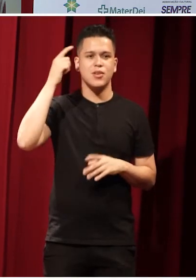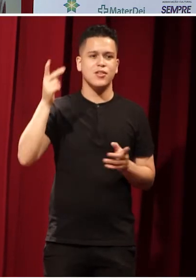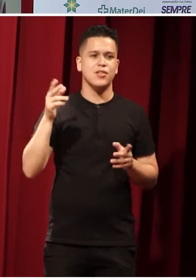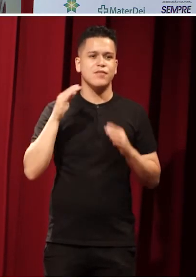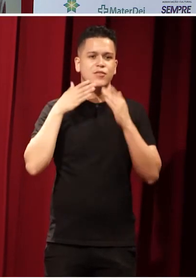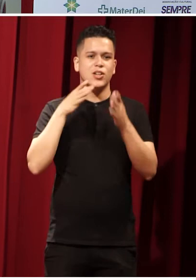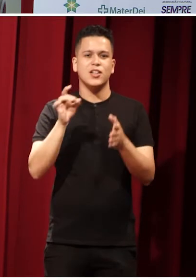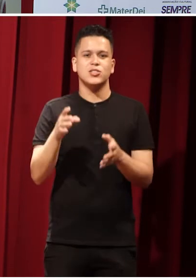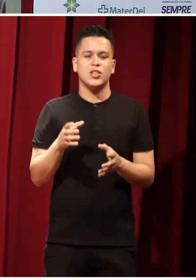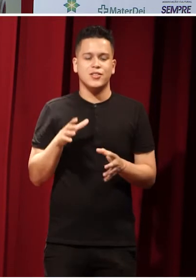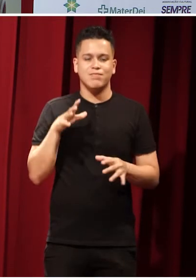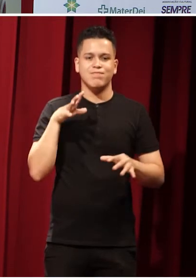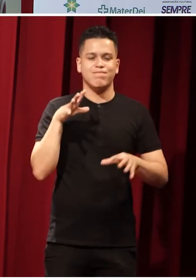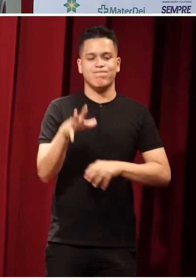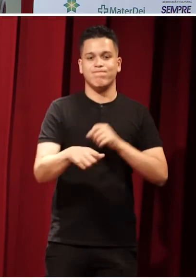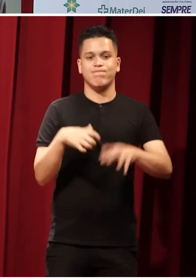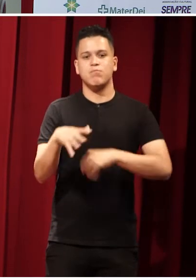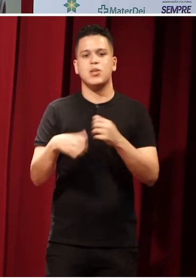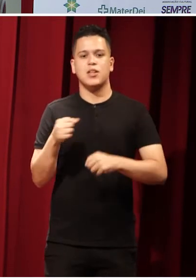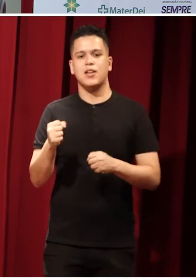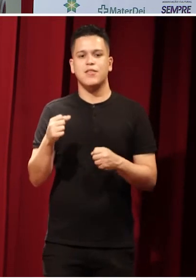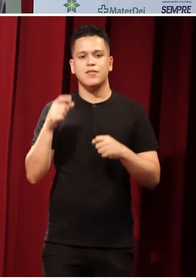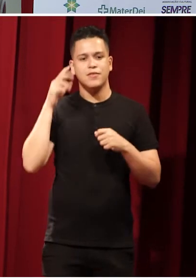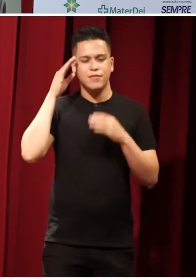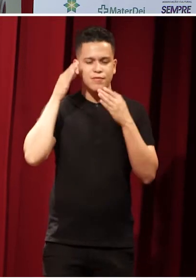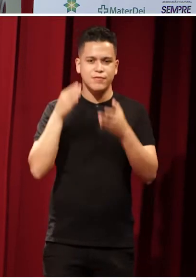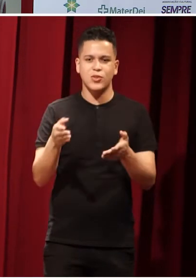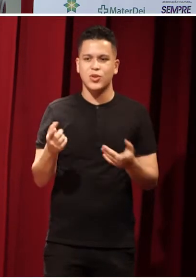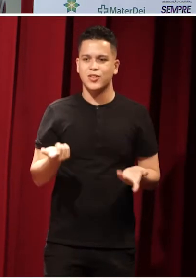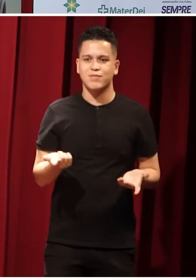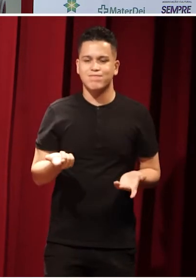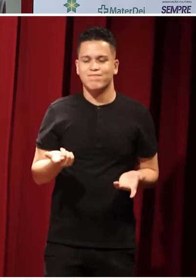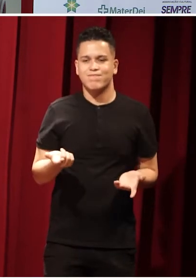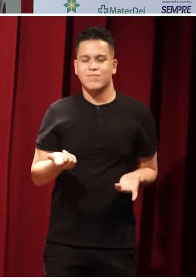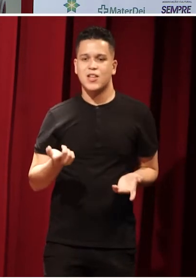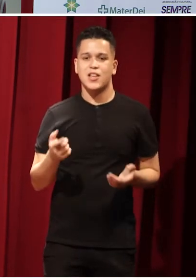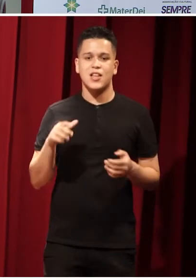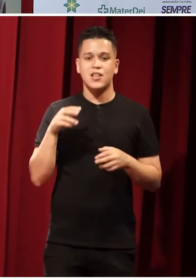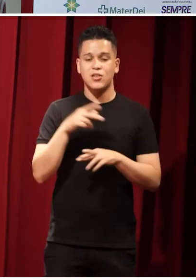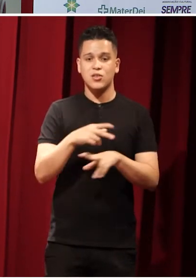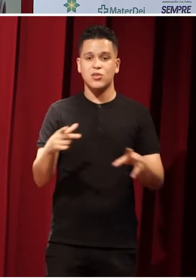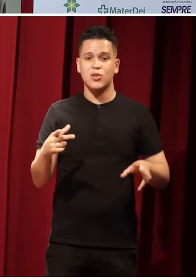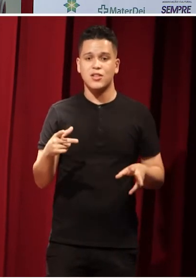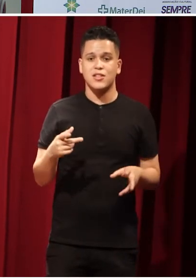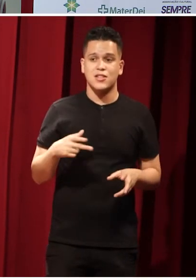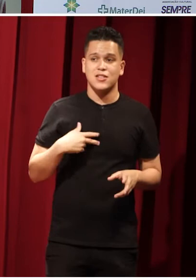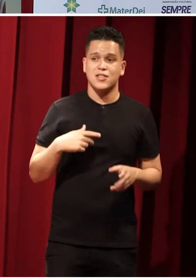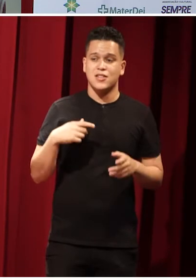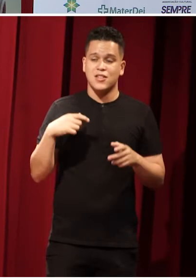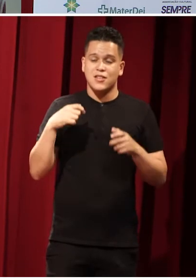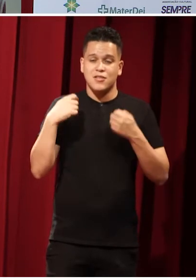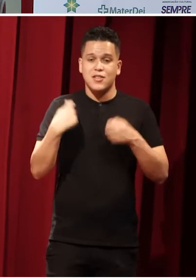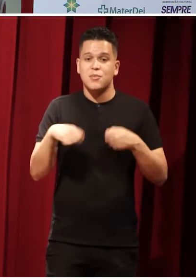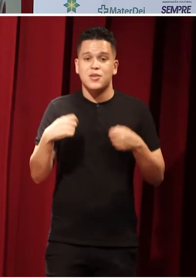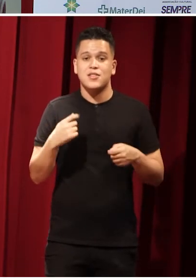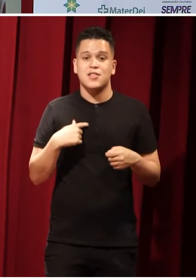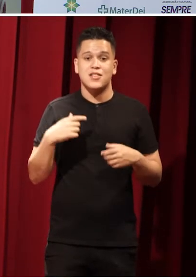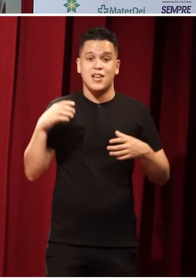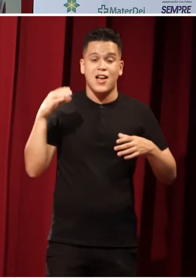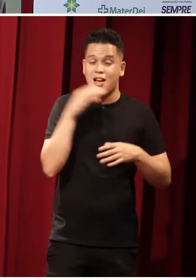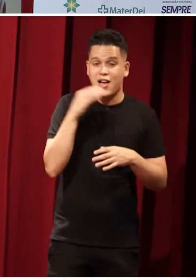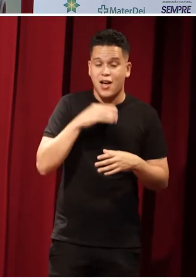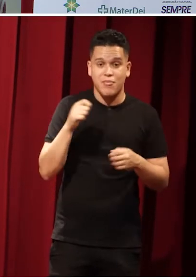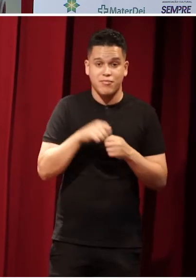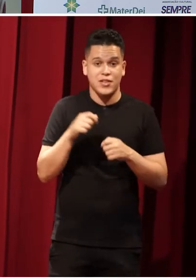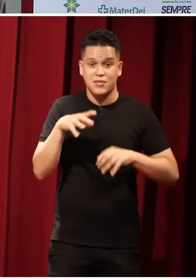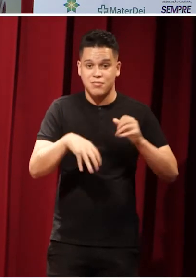assim, são delirantes. É um negócio completo, como se o Brasil tivesse na iminência de ser invadido e perder